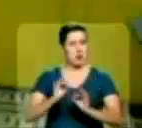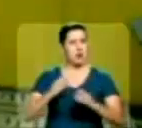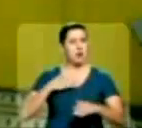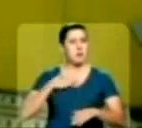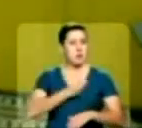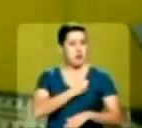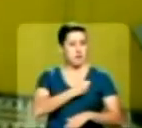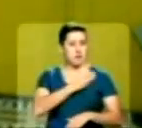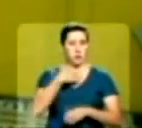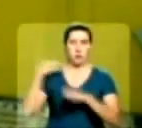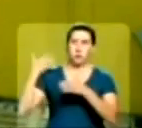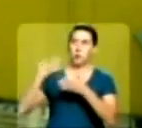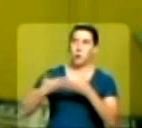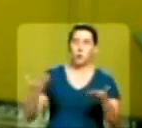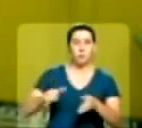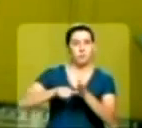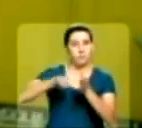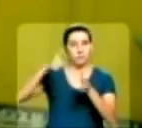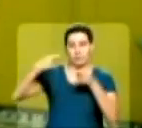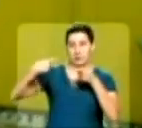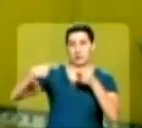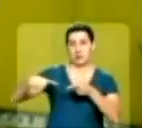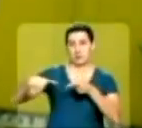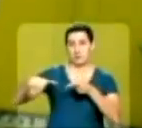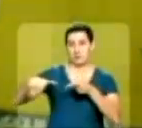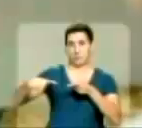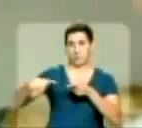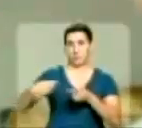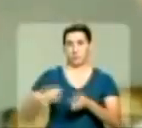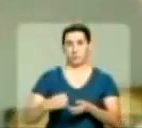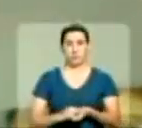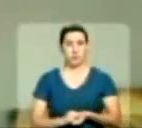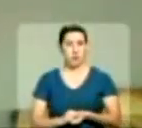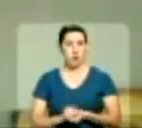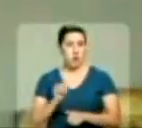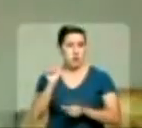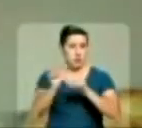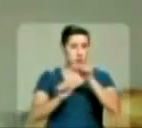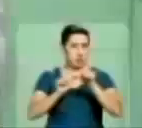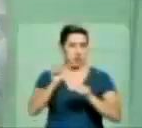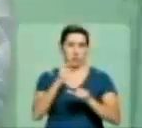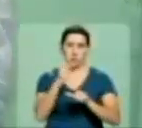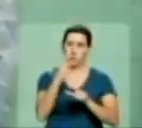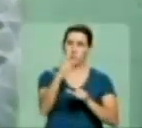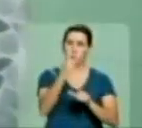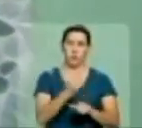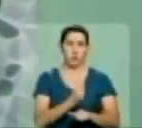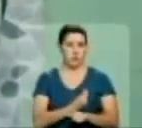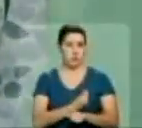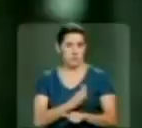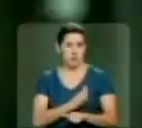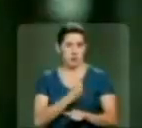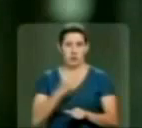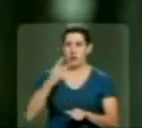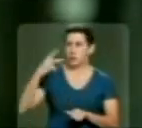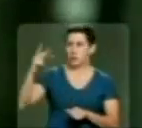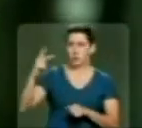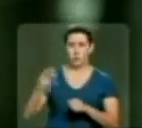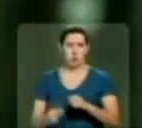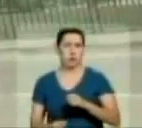história. João Dória, São Paulo pra frente. João Dória, esse cara é diferente. João Dória